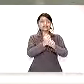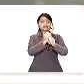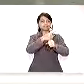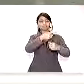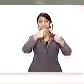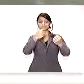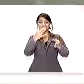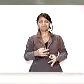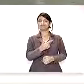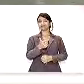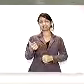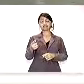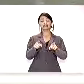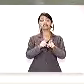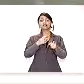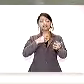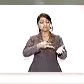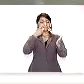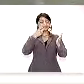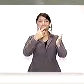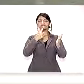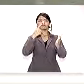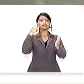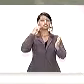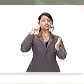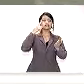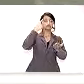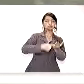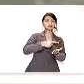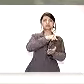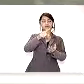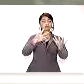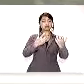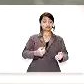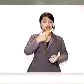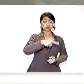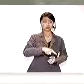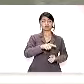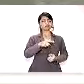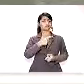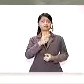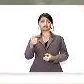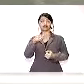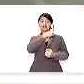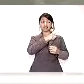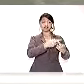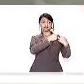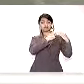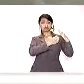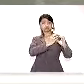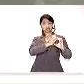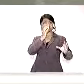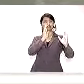impreciso verifique-se que não há previsão legal para a utilização de mais de no regime como disse a engenharia as explicações